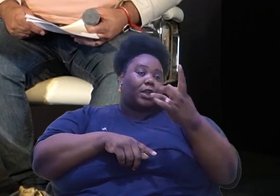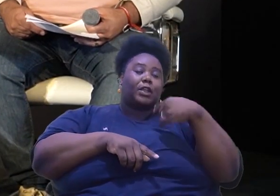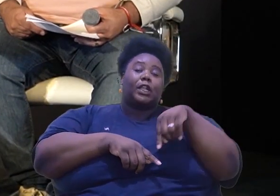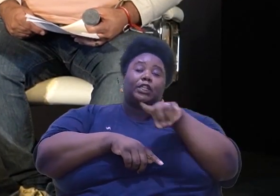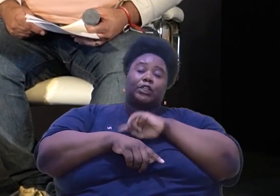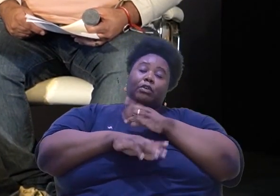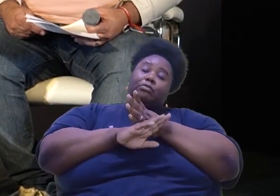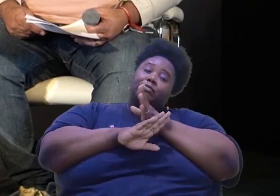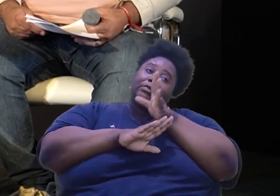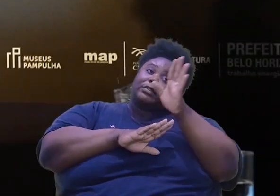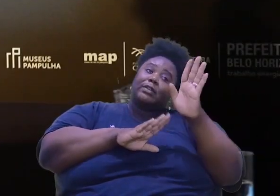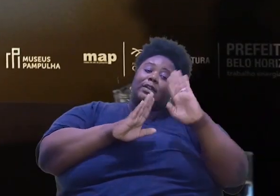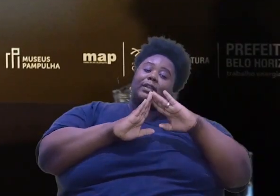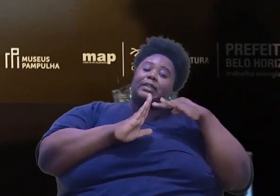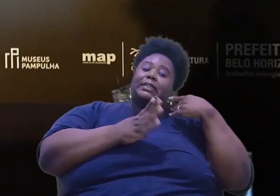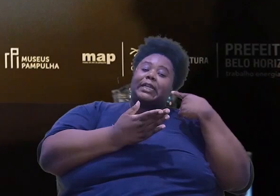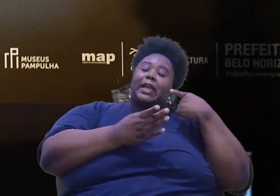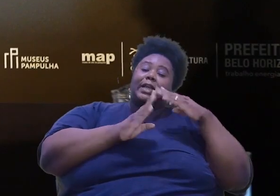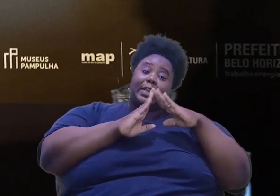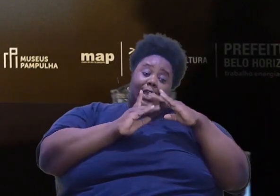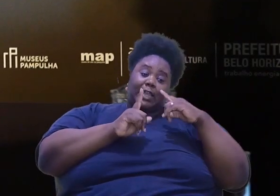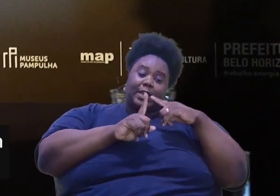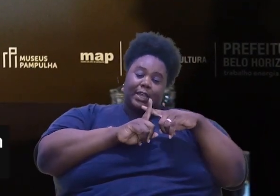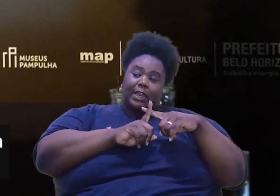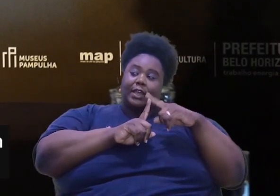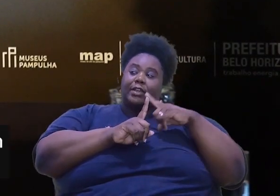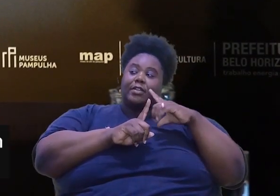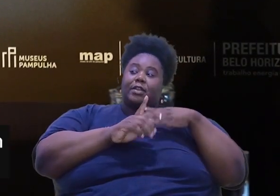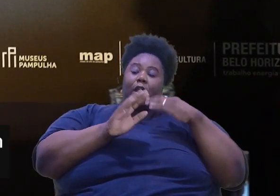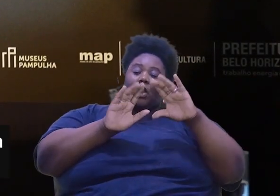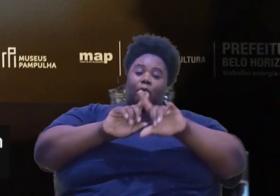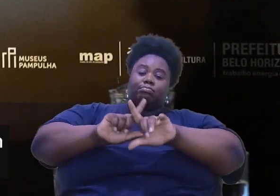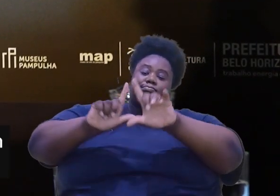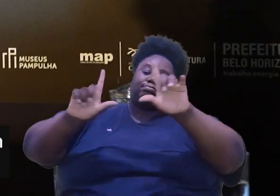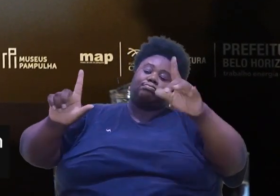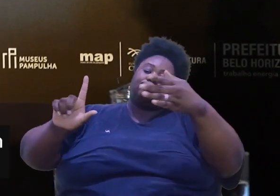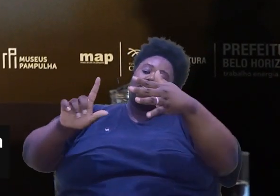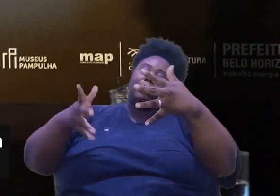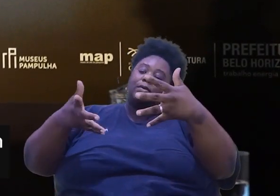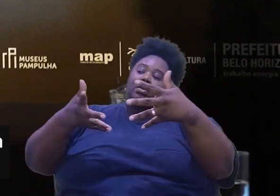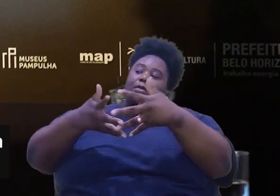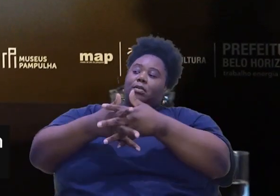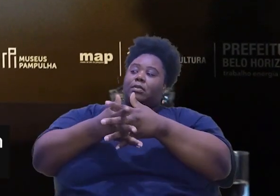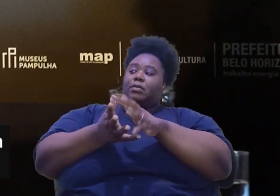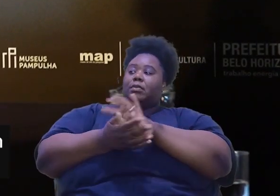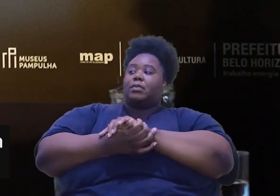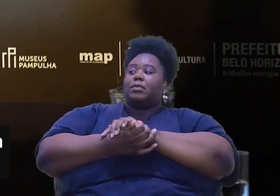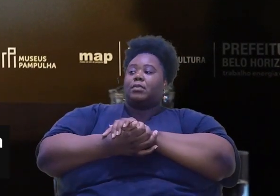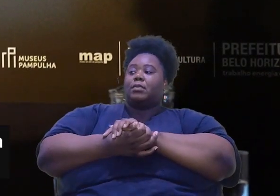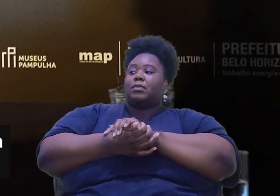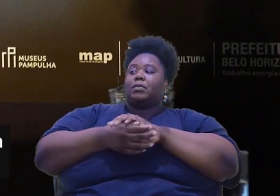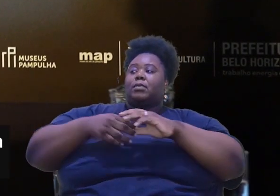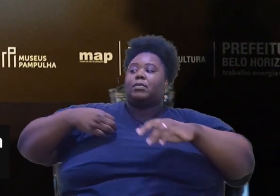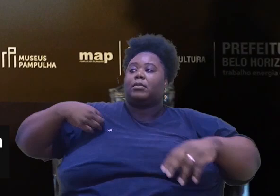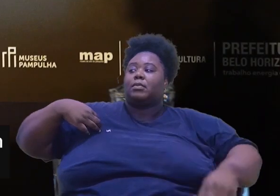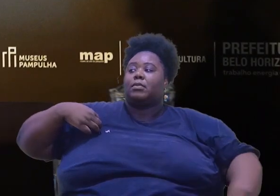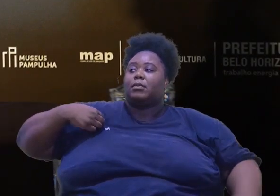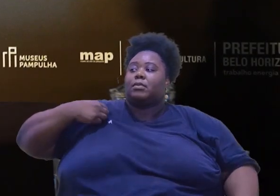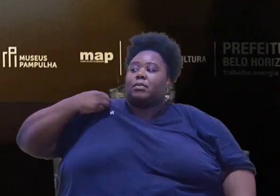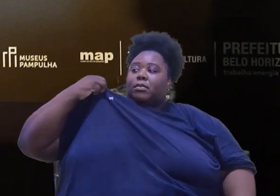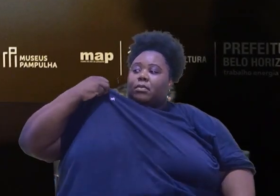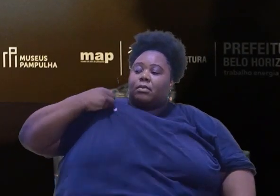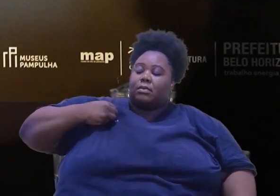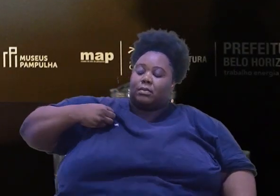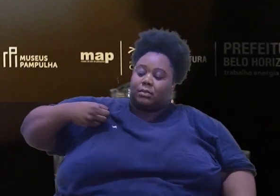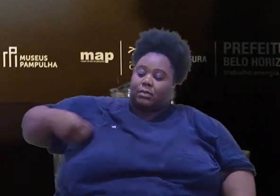saía nas igrejas, tinham determinadas vitrines também, que eu acho que eram até vitrines comerciais, e